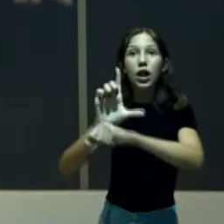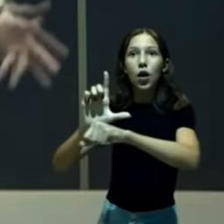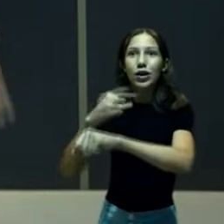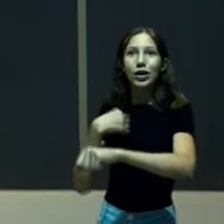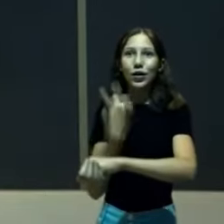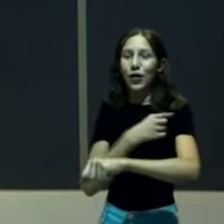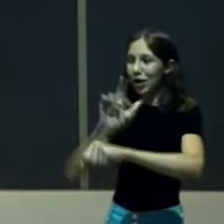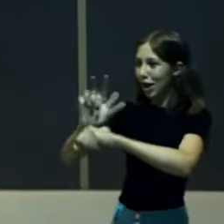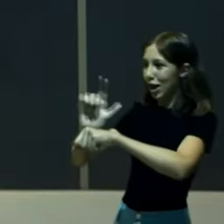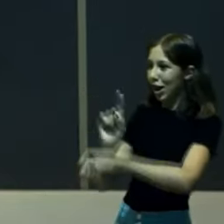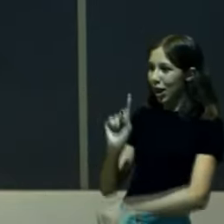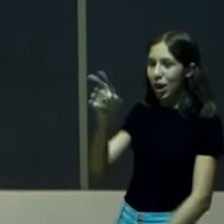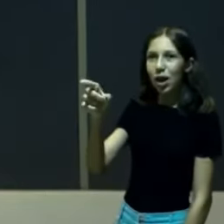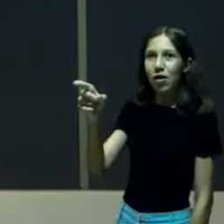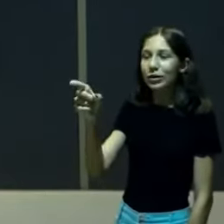se faz com riqueza.